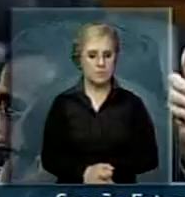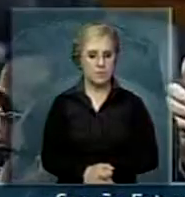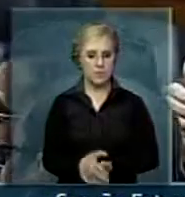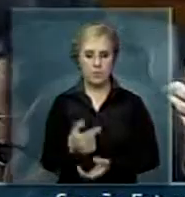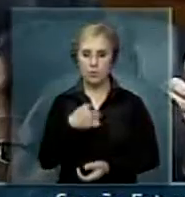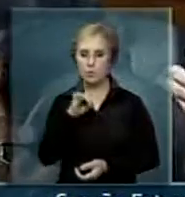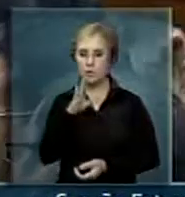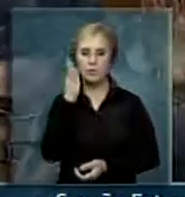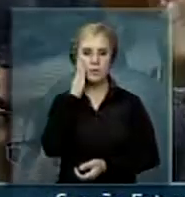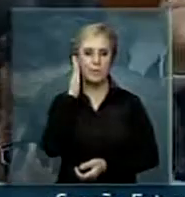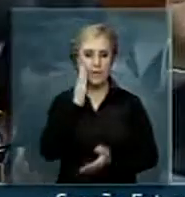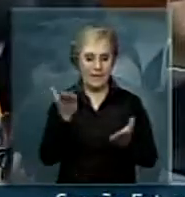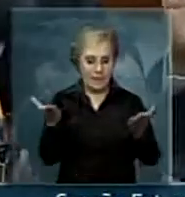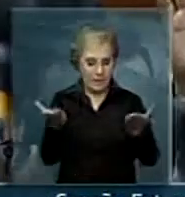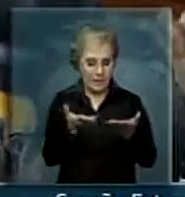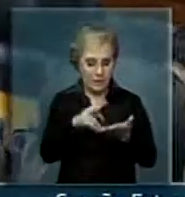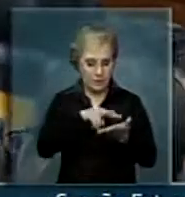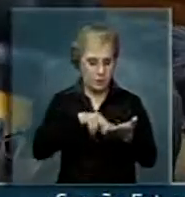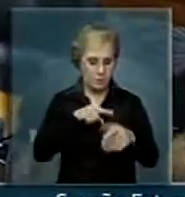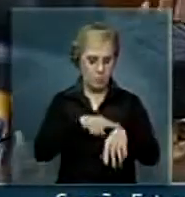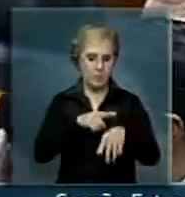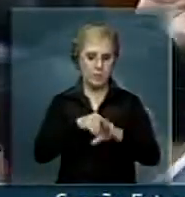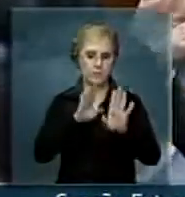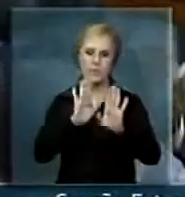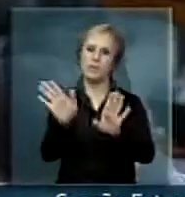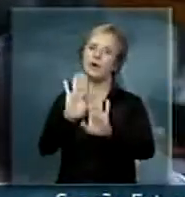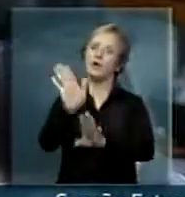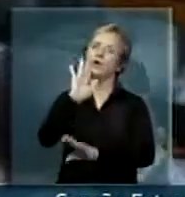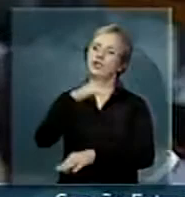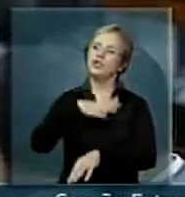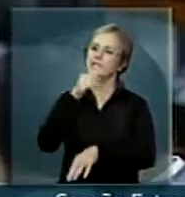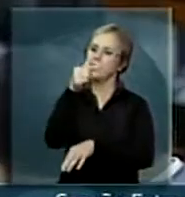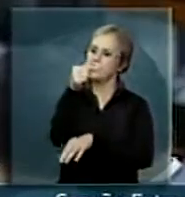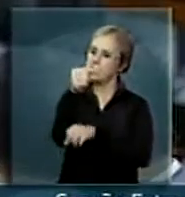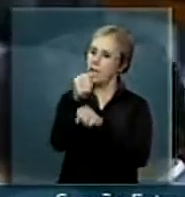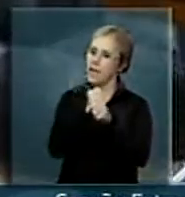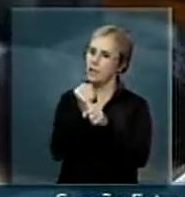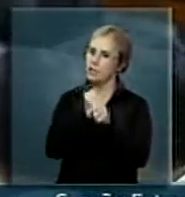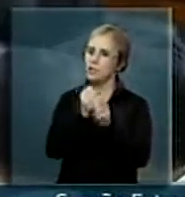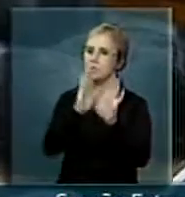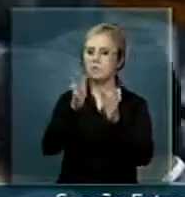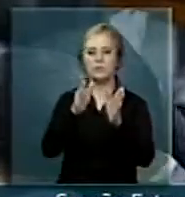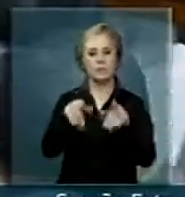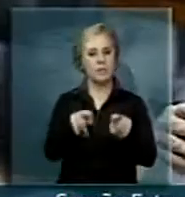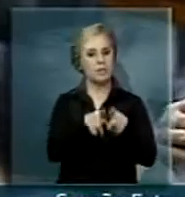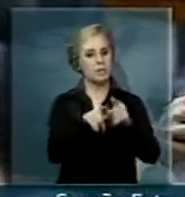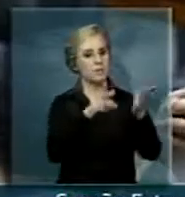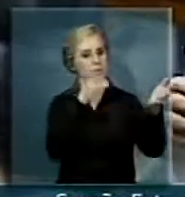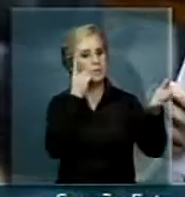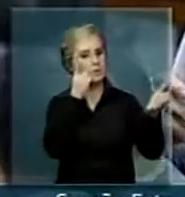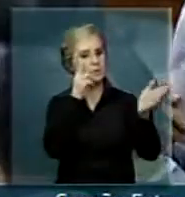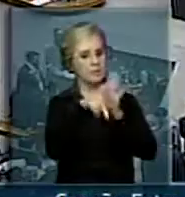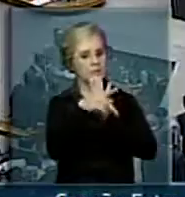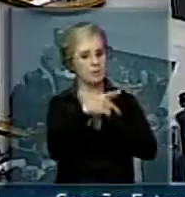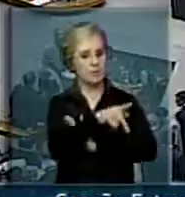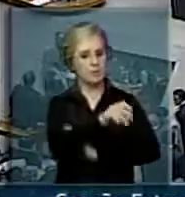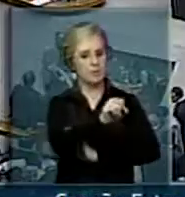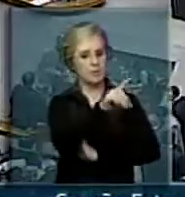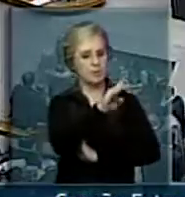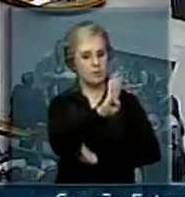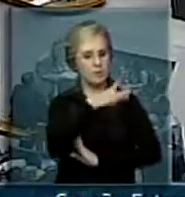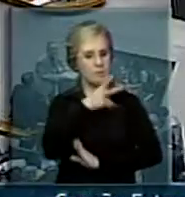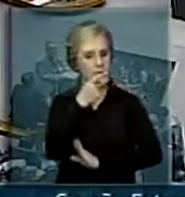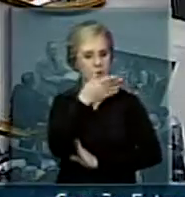neste momento. Não, está há 7 anos discutindo. Não, mas neste momento, da nossa comissão foi o deputado Lobo Neto, do PSDB.